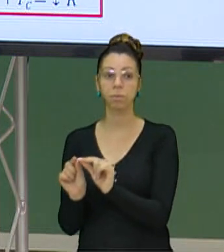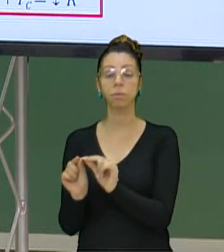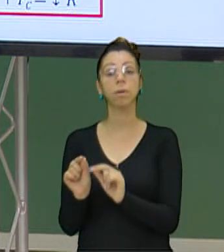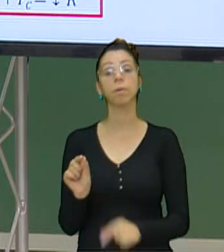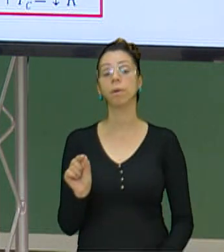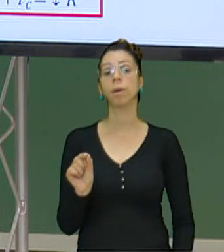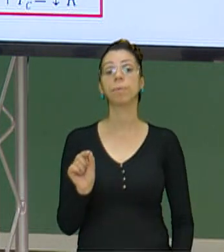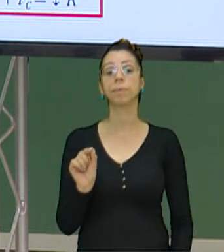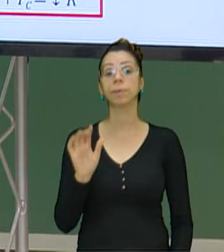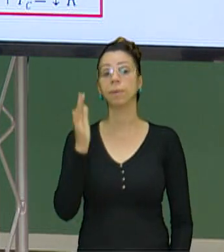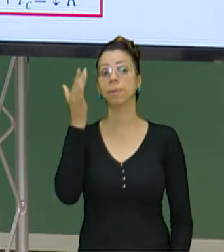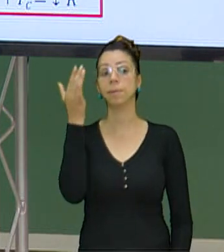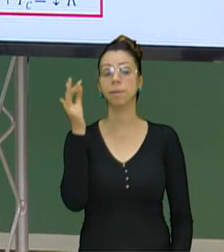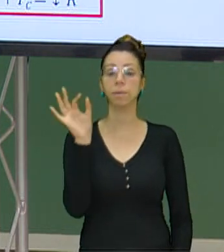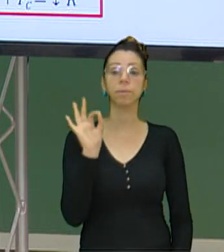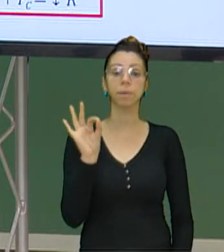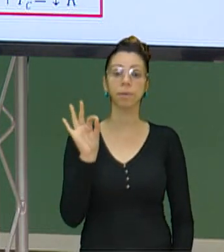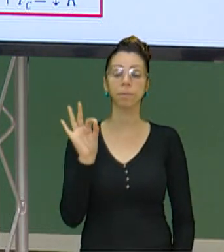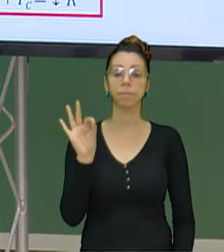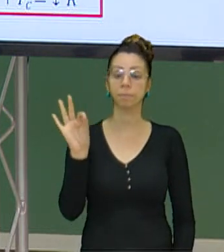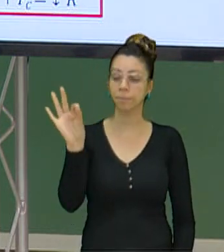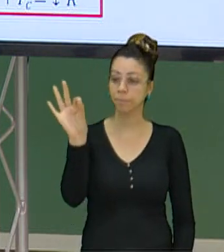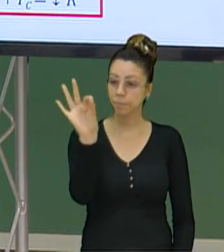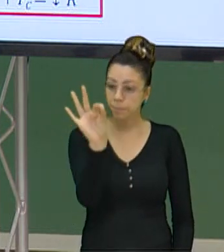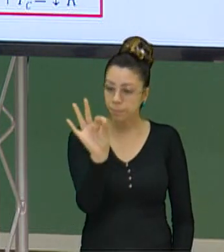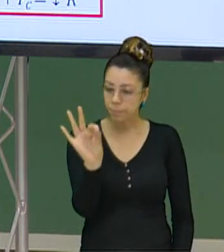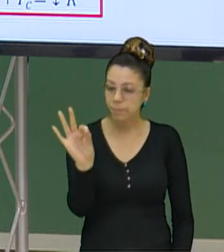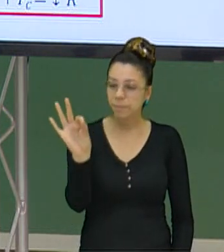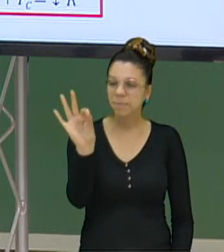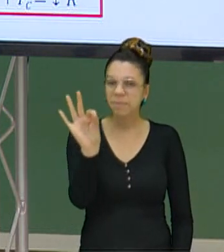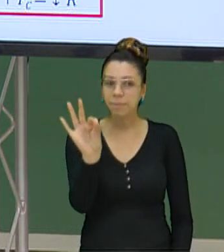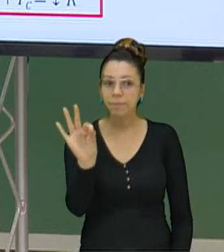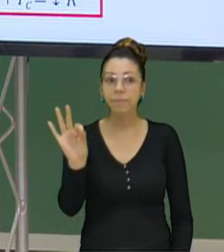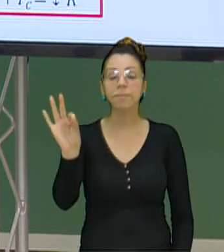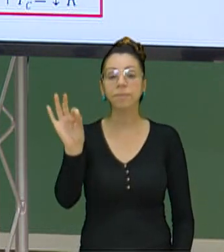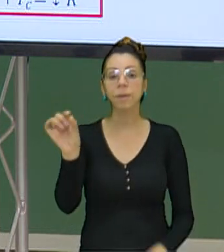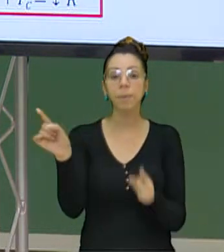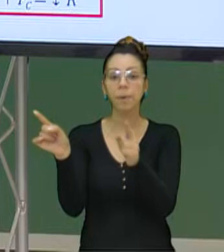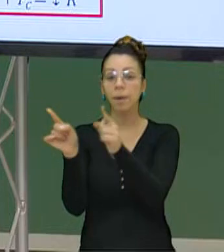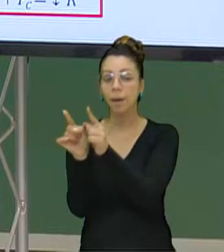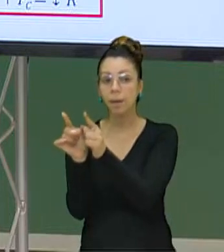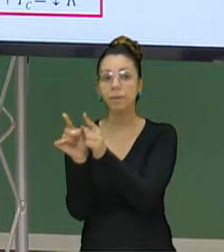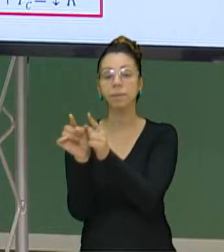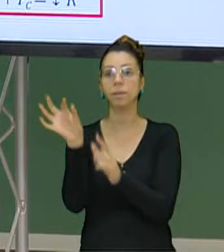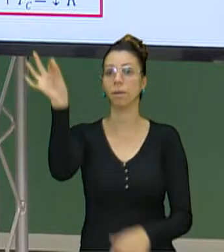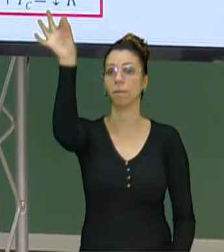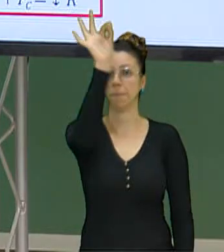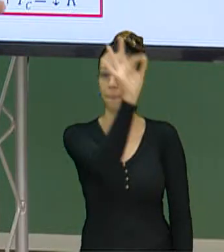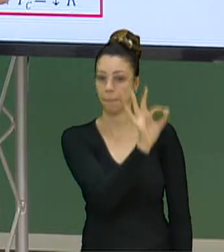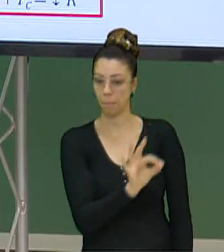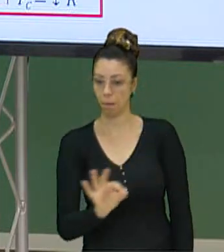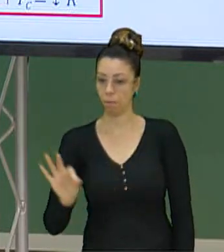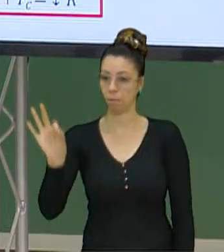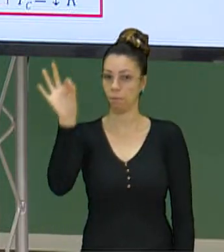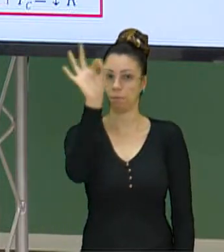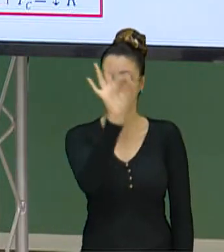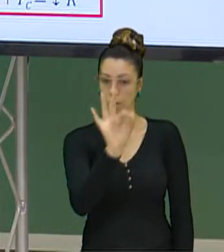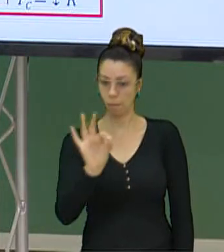está acontecendo essa jogada aqui, ó. Então, como ela está diminuindo o raio, significa que a força centrípeta